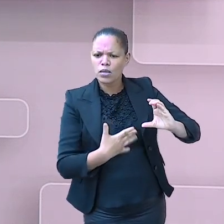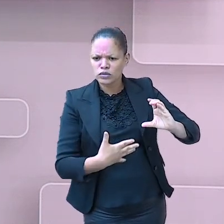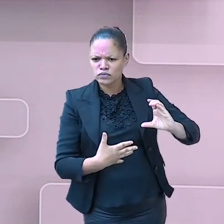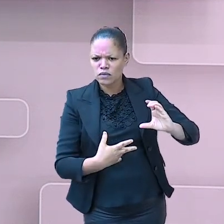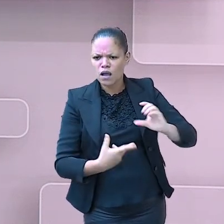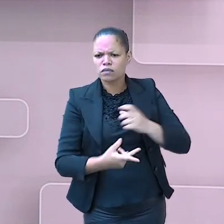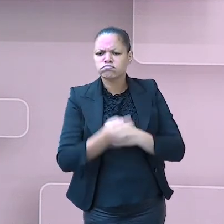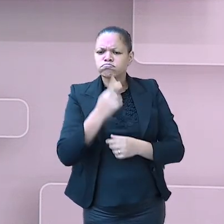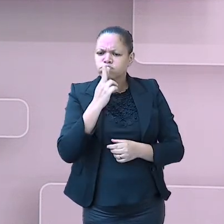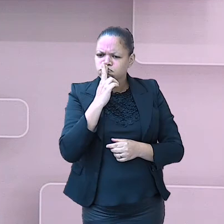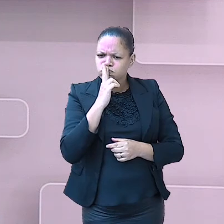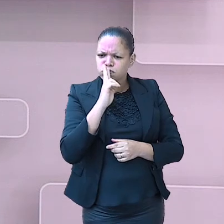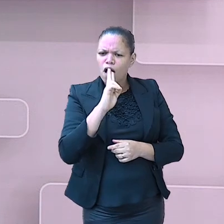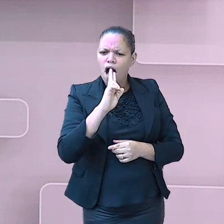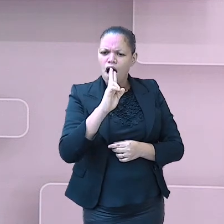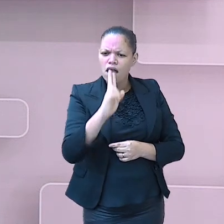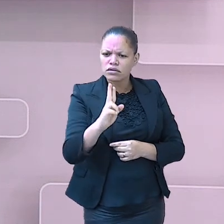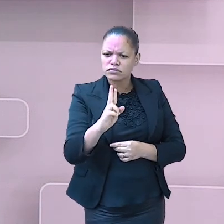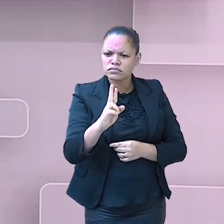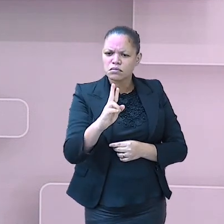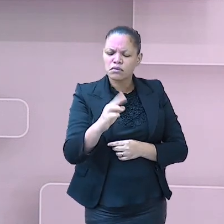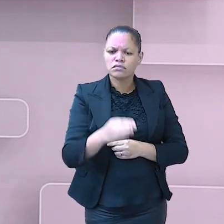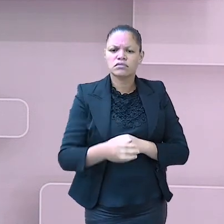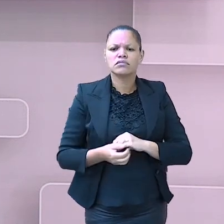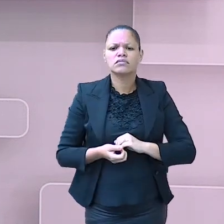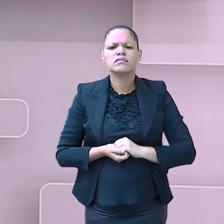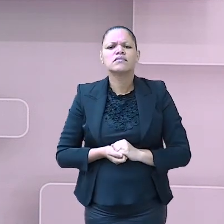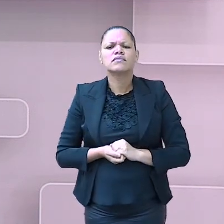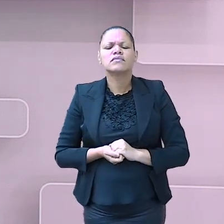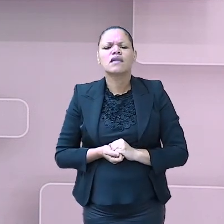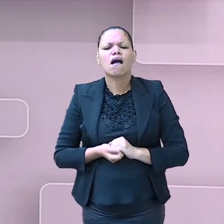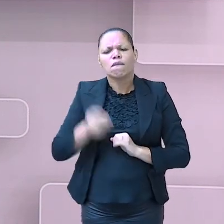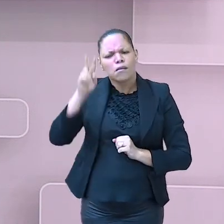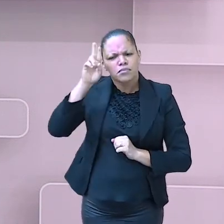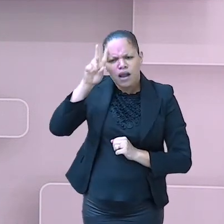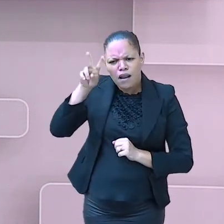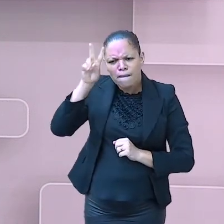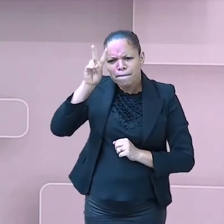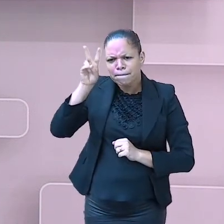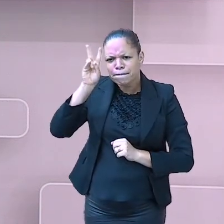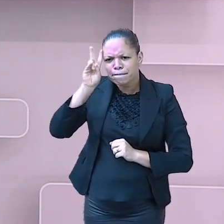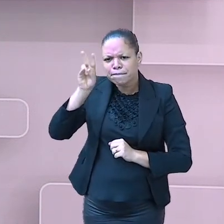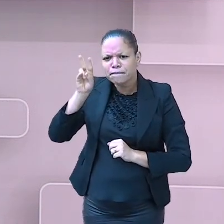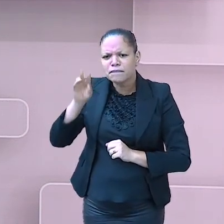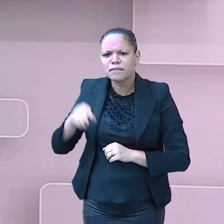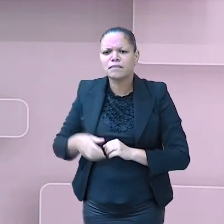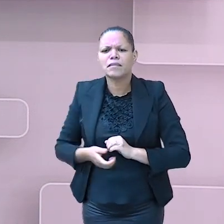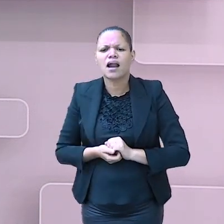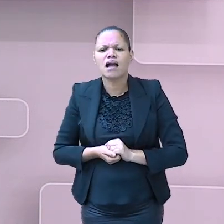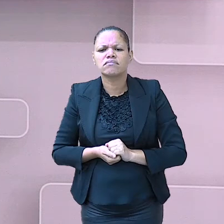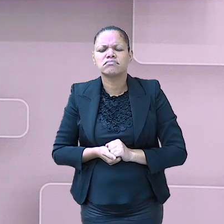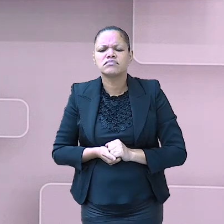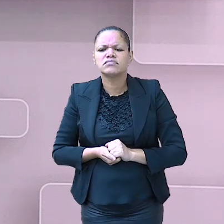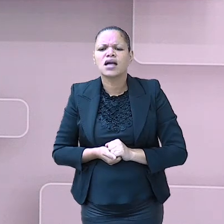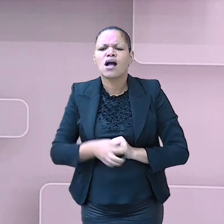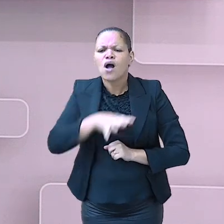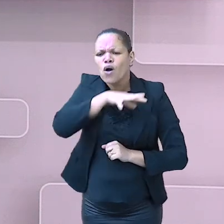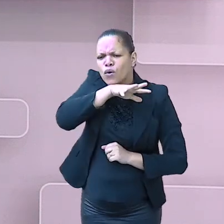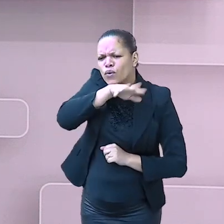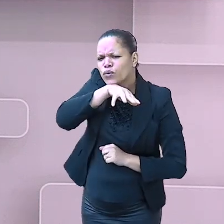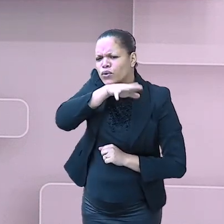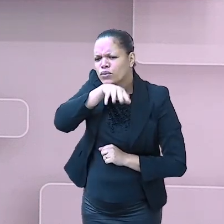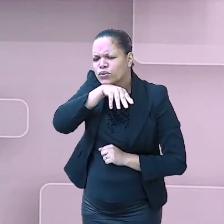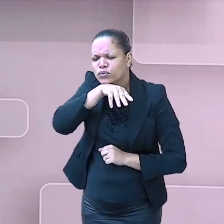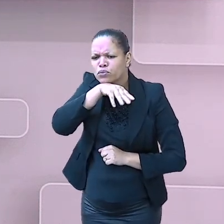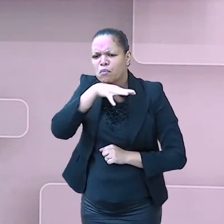relembrar a questão da reprodução dos mamíferos. Lembra que eu expliquei que os mamíferos, eles são